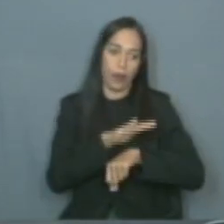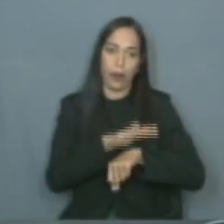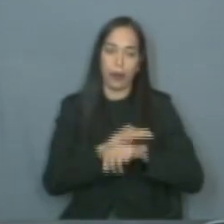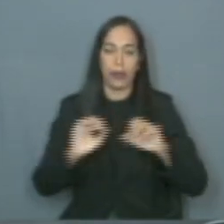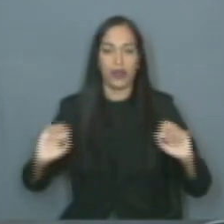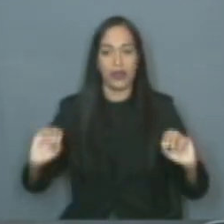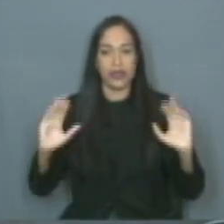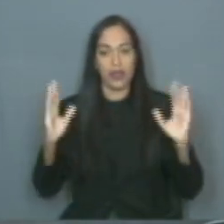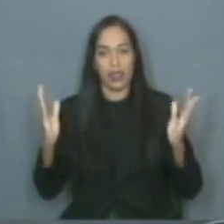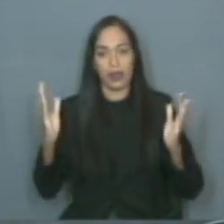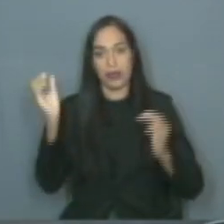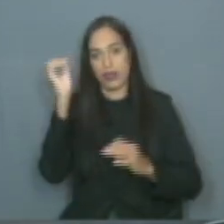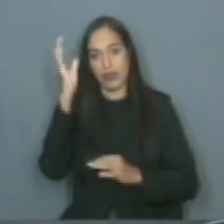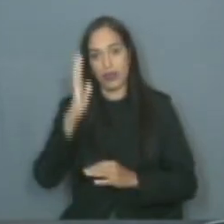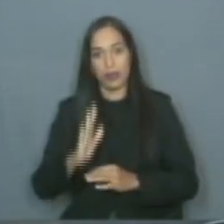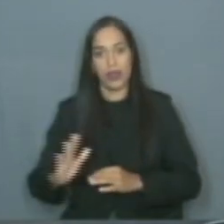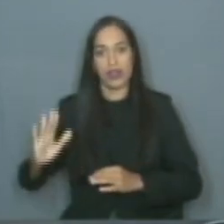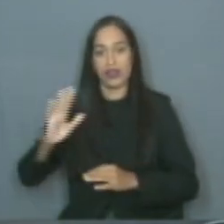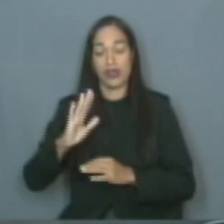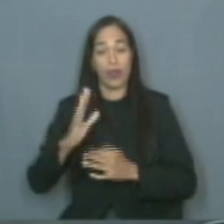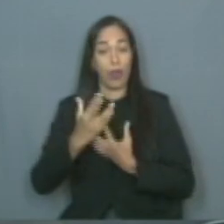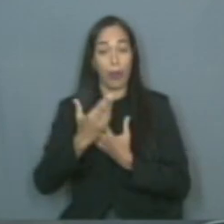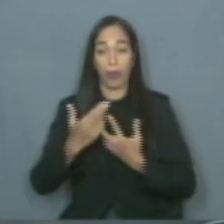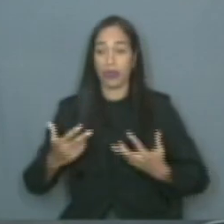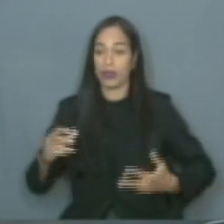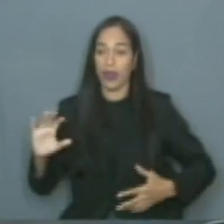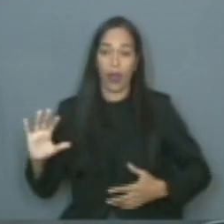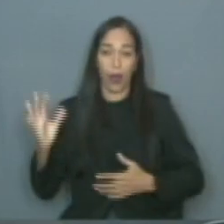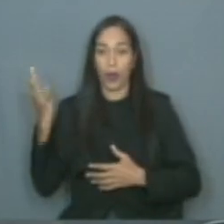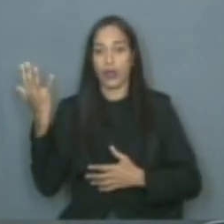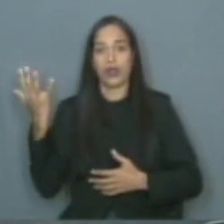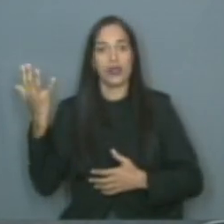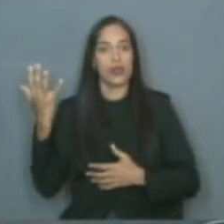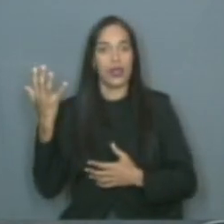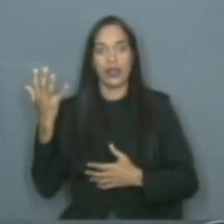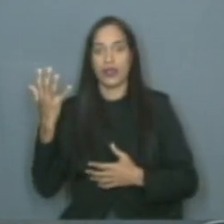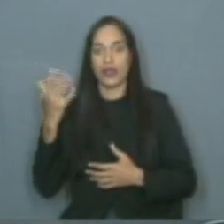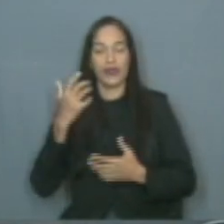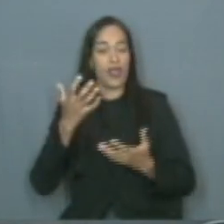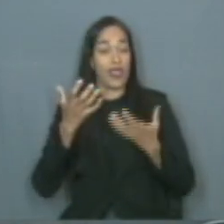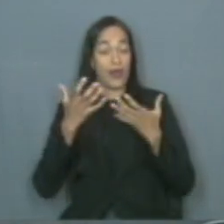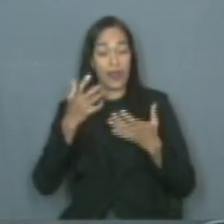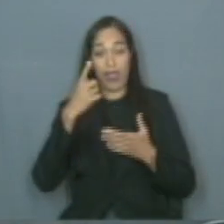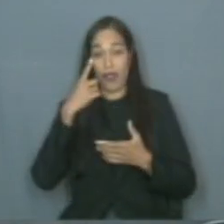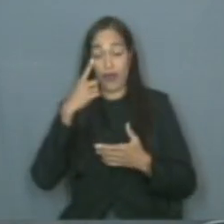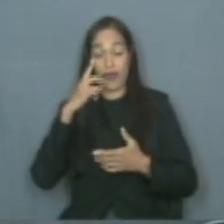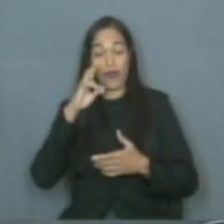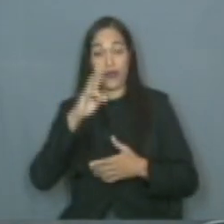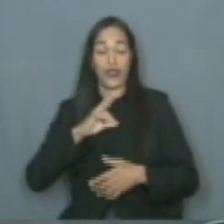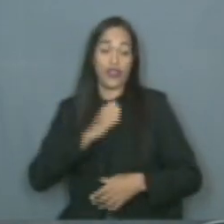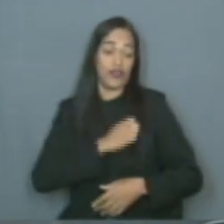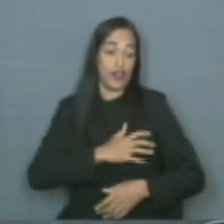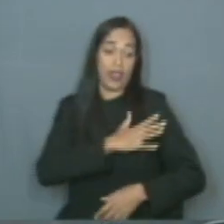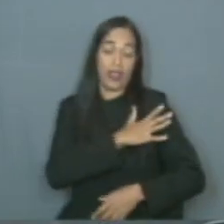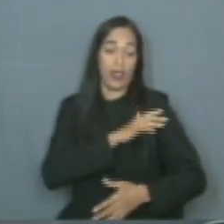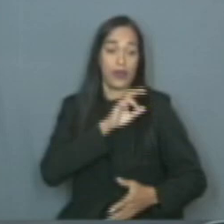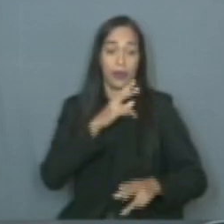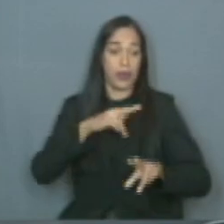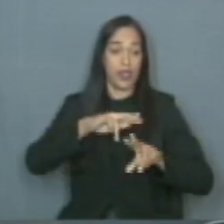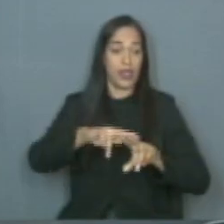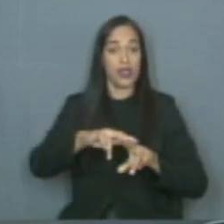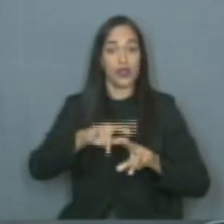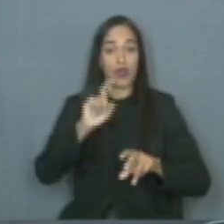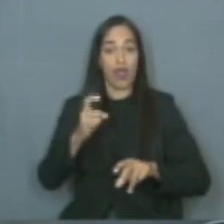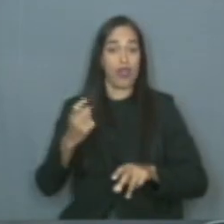celebração no nosso país, tem muita coisa acontecendo. Estou doido para ver general indo preso, estou doido para ver esse presidente pagar pelos crimes